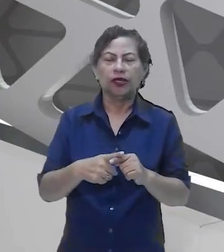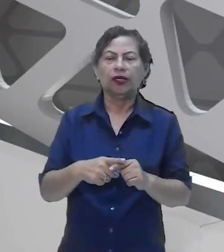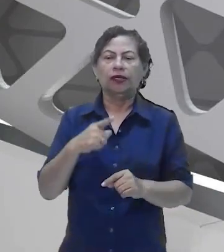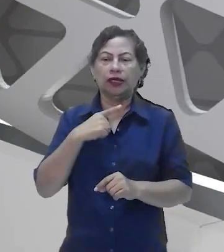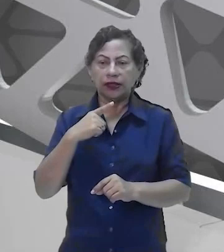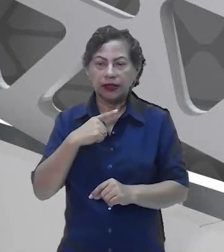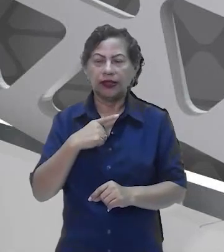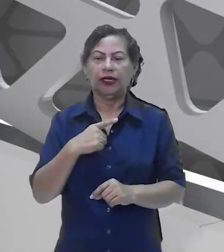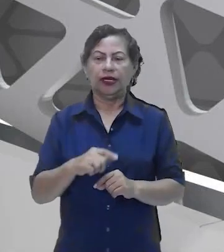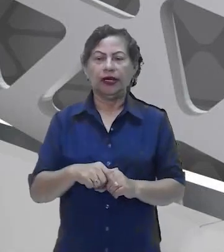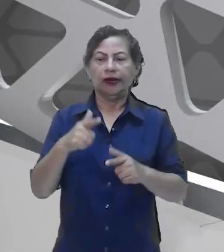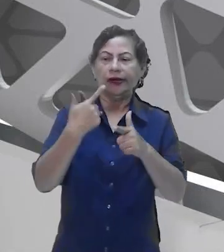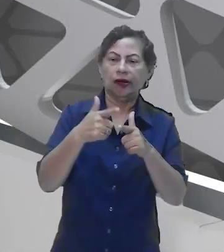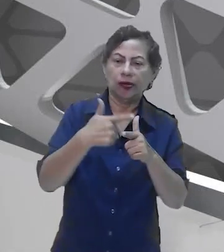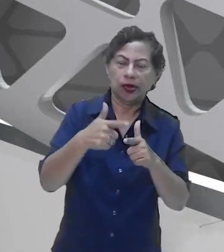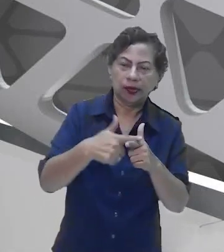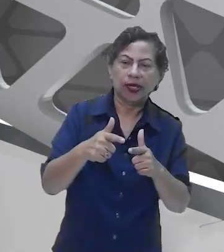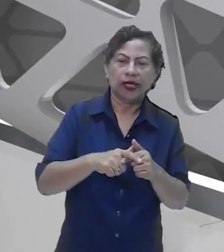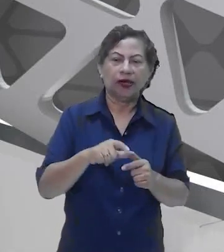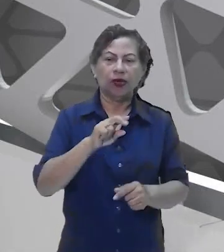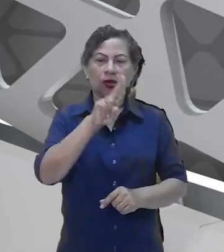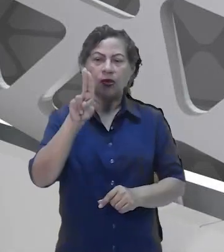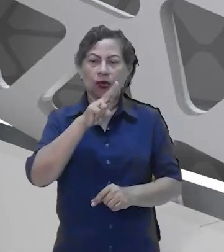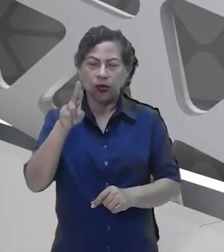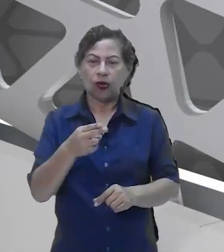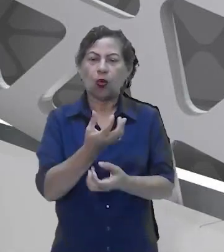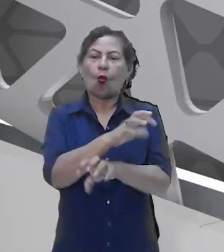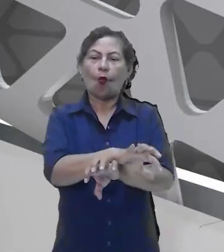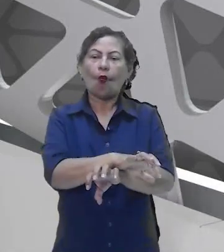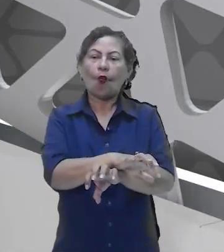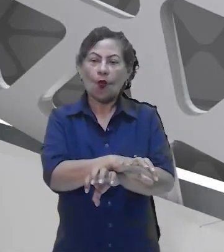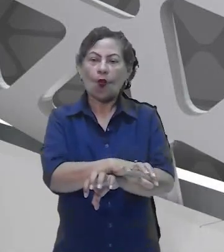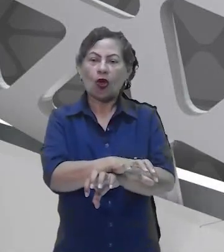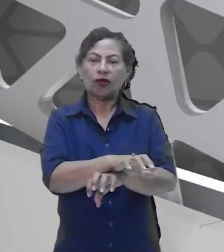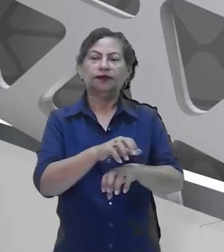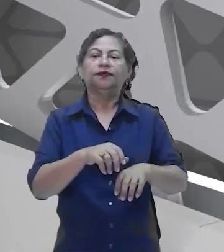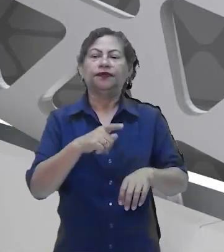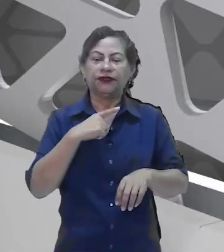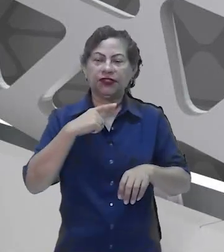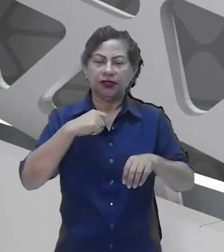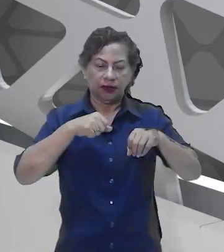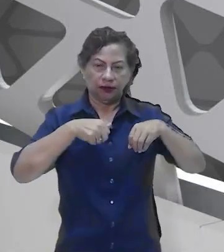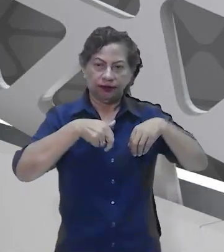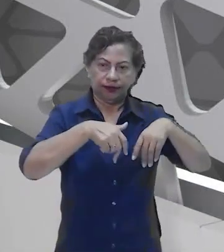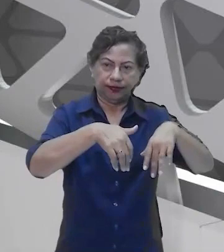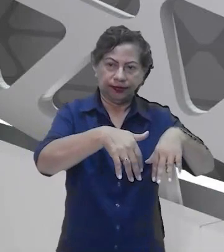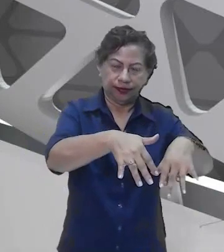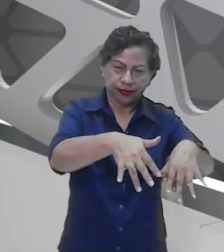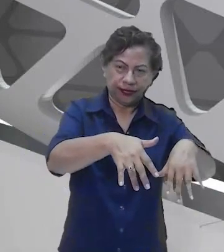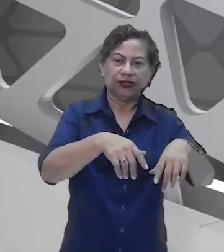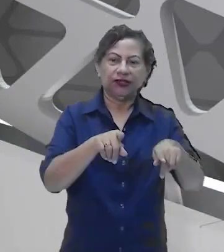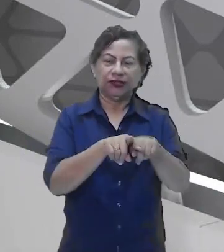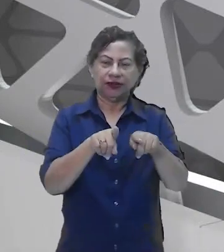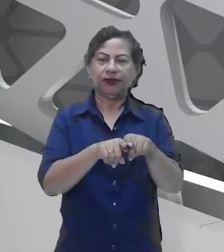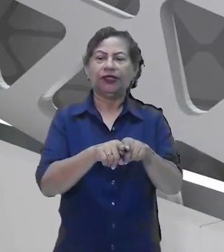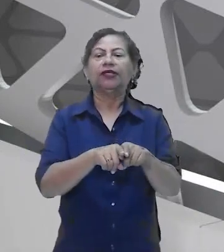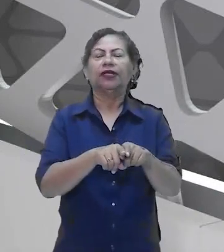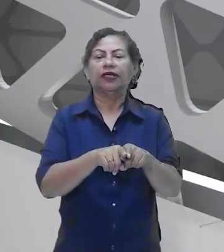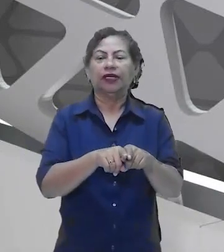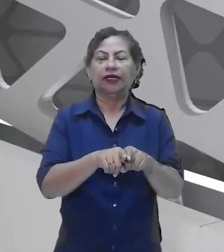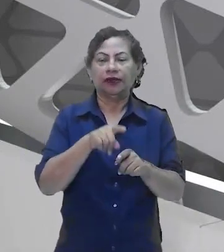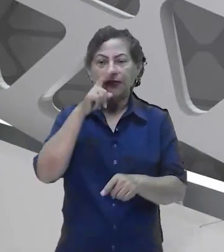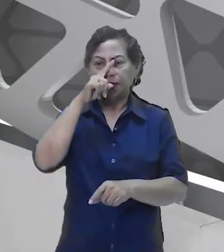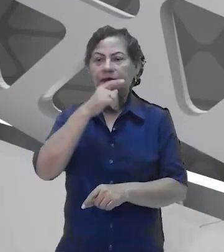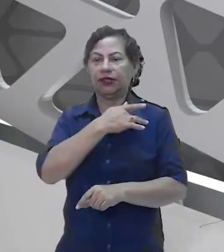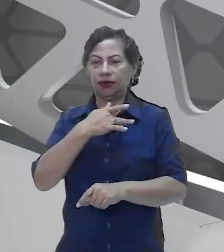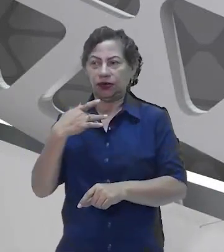acaba comprometendo o solo, as águas subterrâneas, as águas dos rios, e isso tem impacto direto, não só na